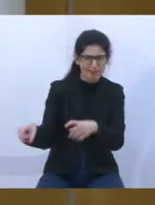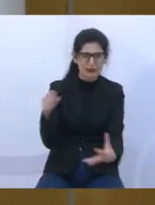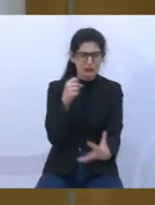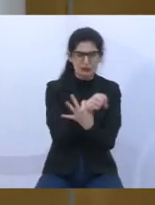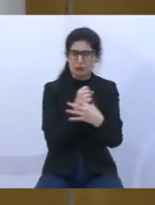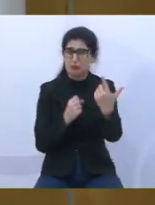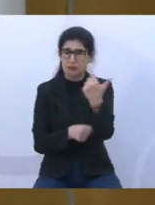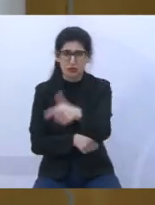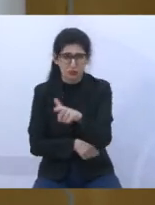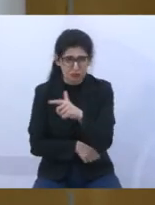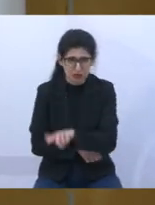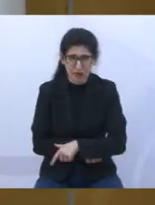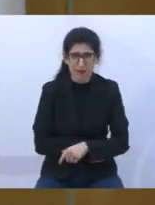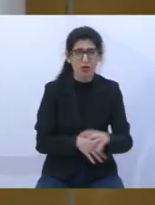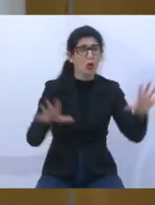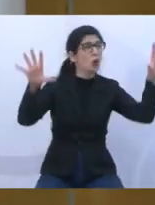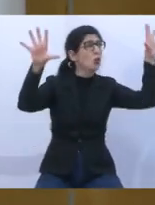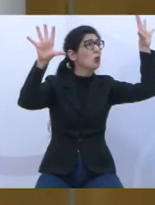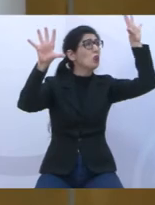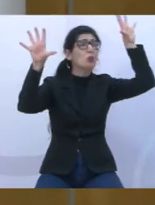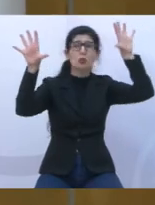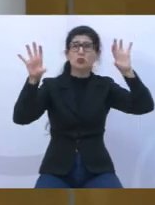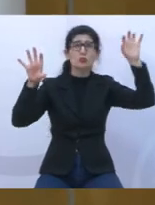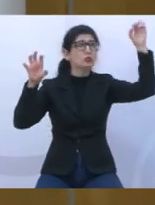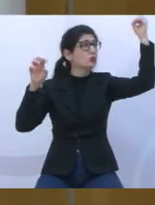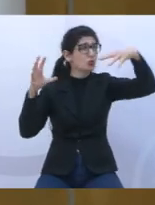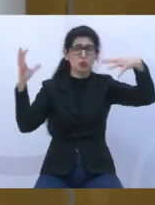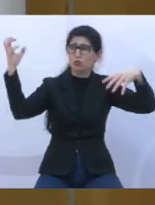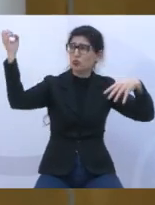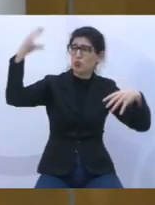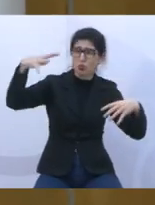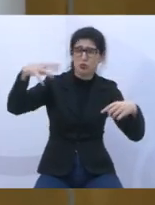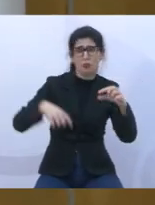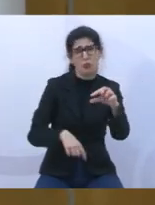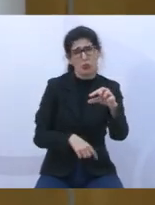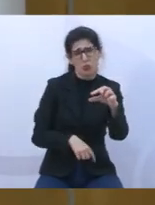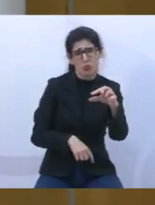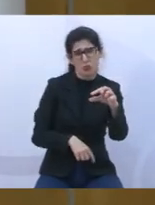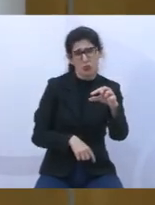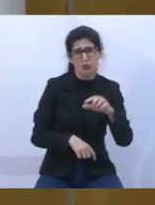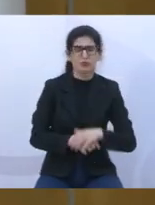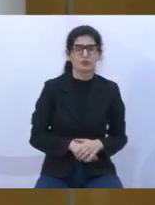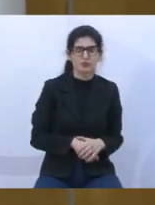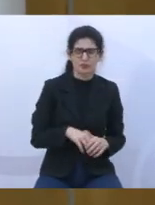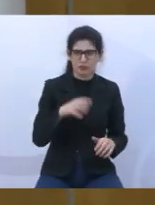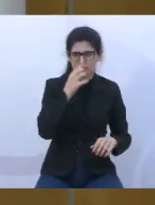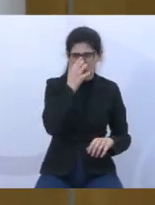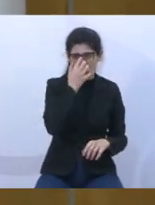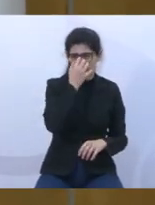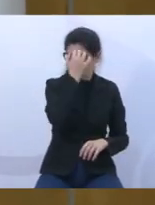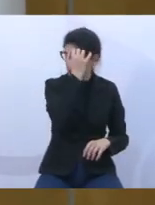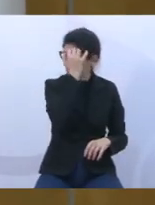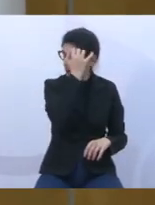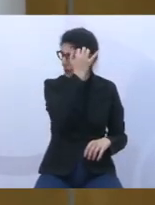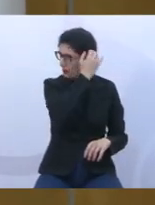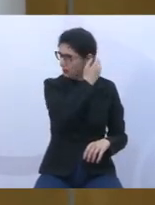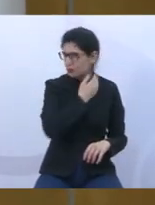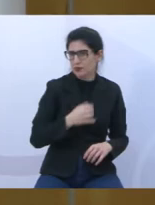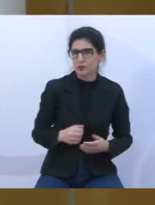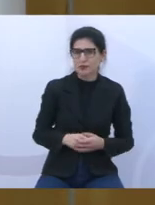tem segurança pouca iluminação não tem incentivo na parte de